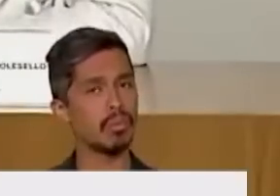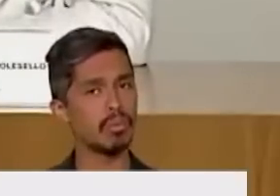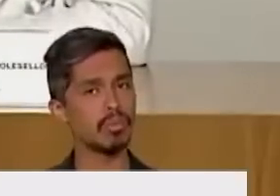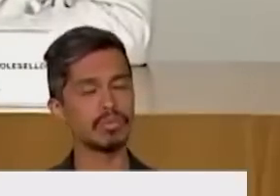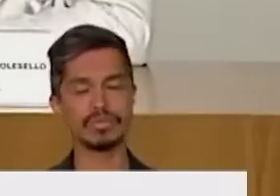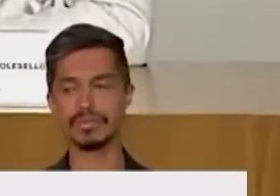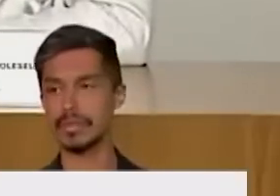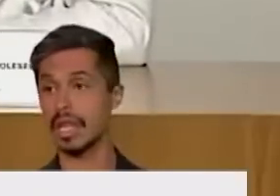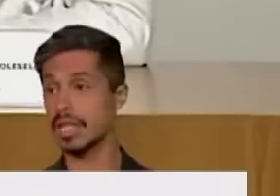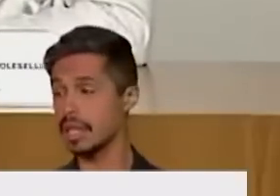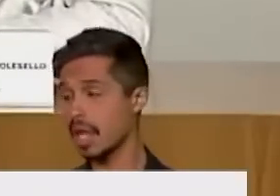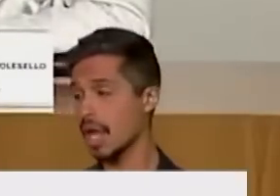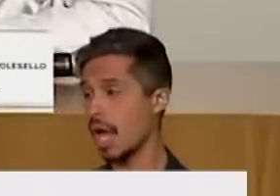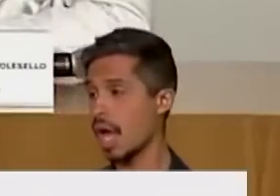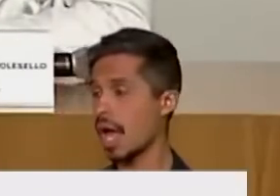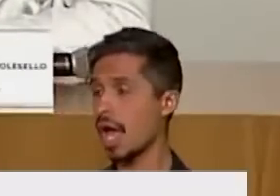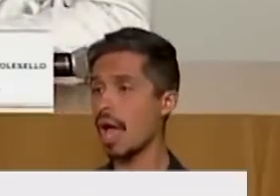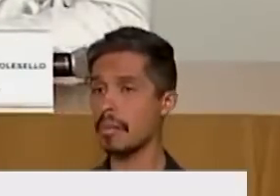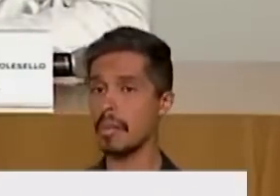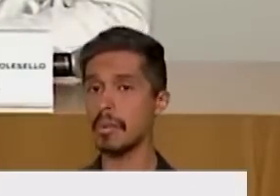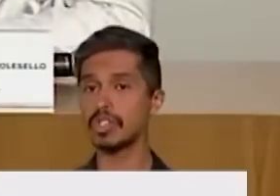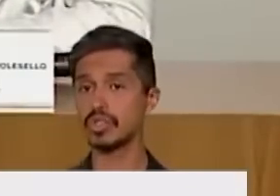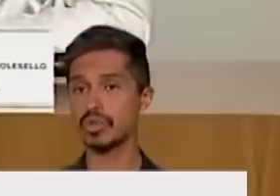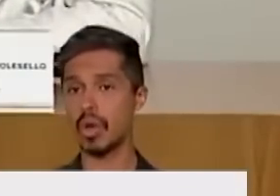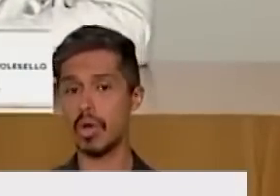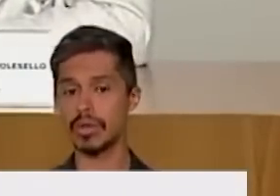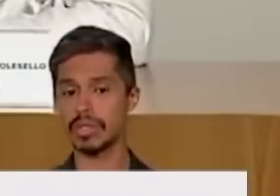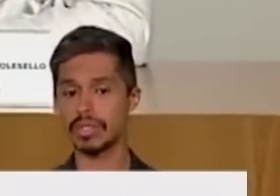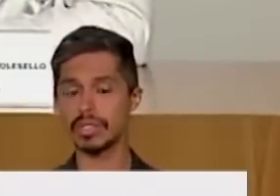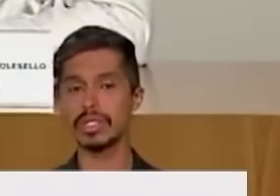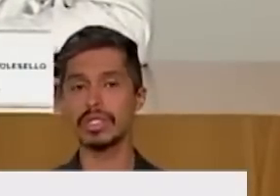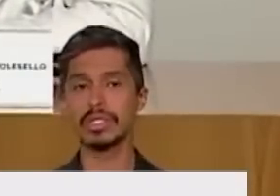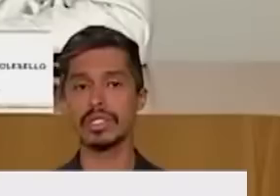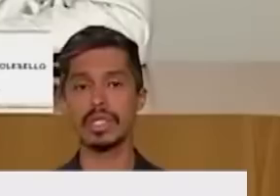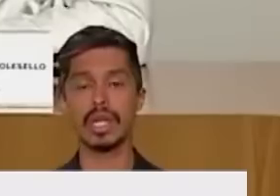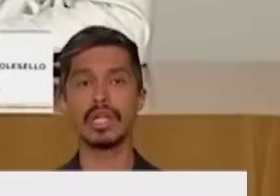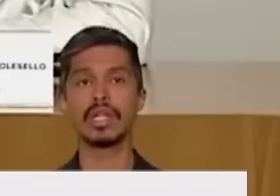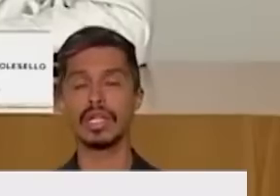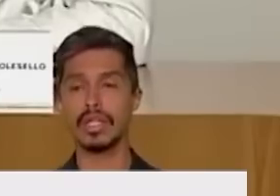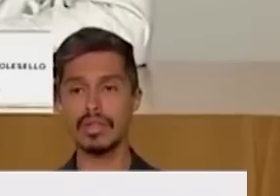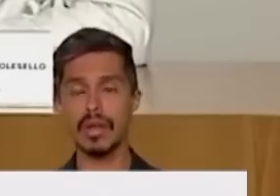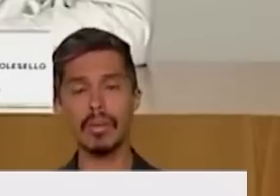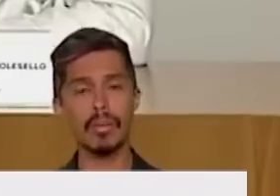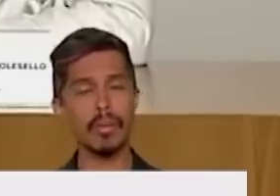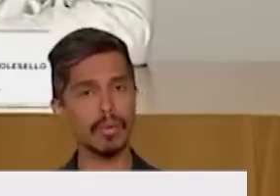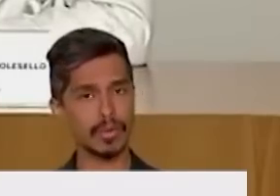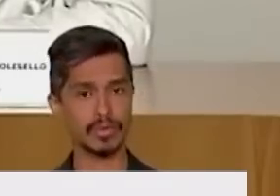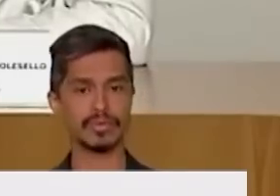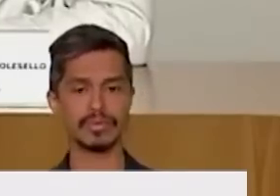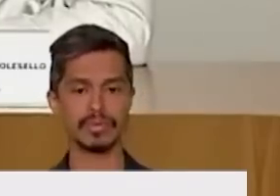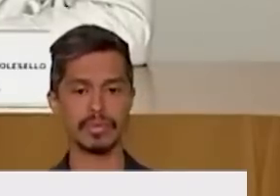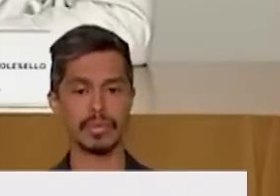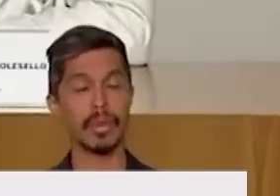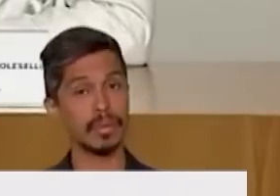Existe a recomendação de continuar o despachando do Alvorada por vários motivos, né? Pela necessidade de